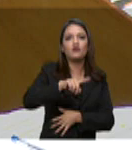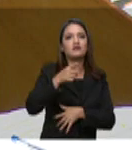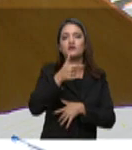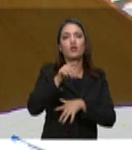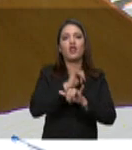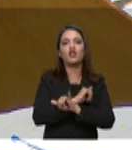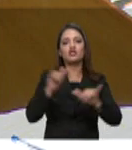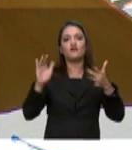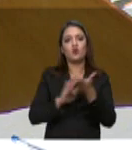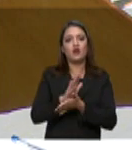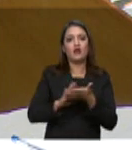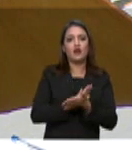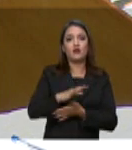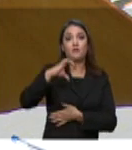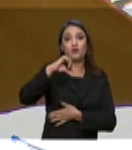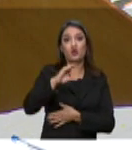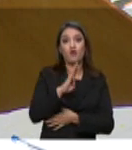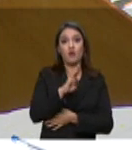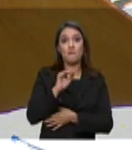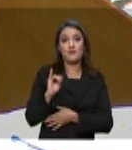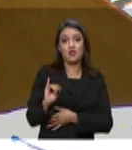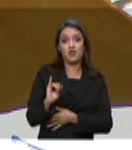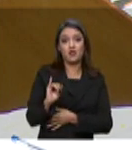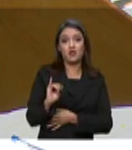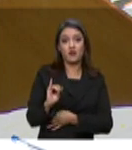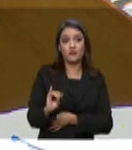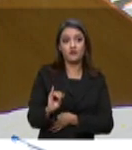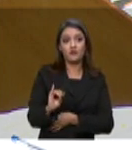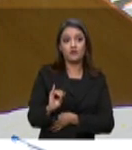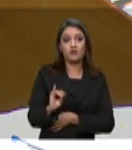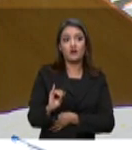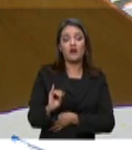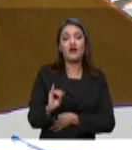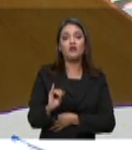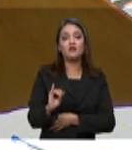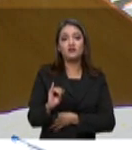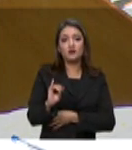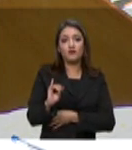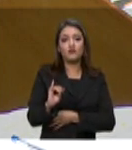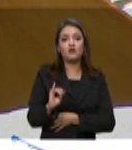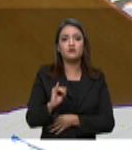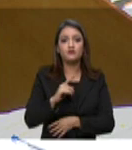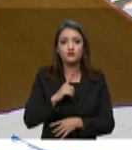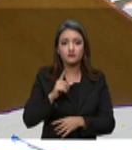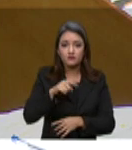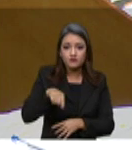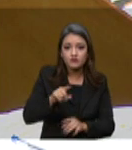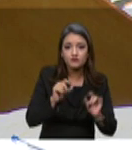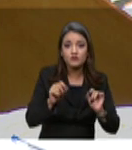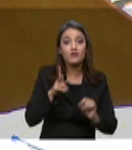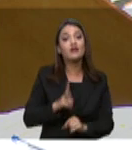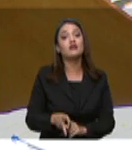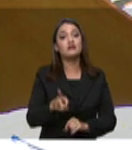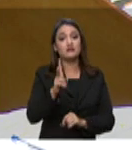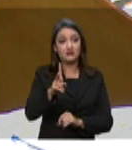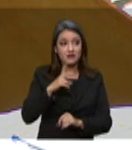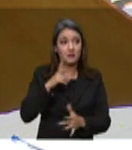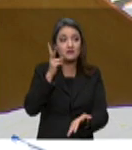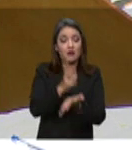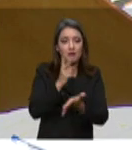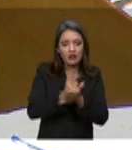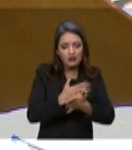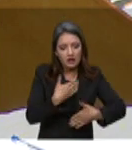Portal nenhum 9 bilhões E aí a creatina você acha que eu não sei porque vocês mantêm esse